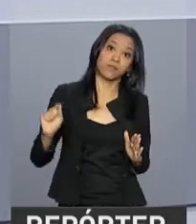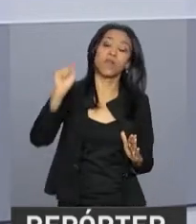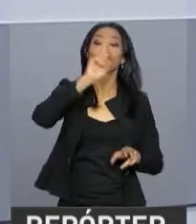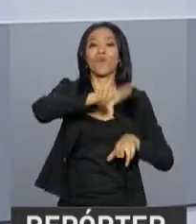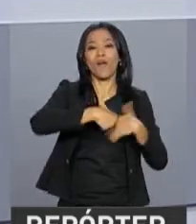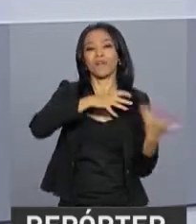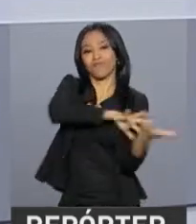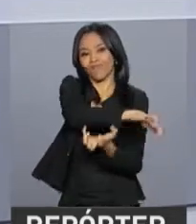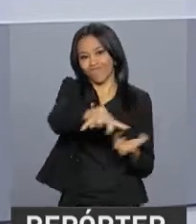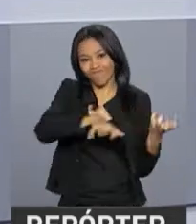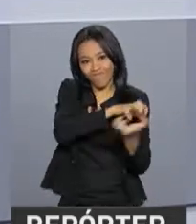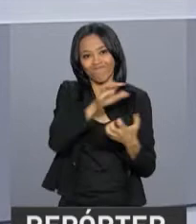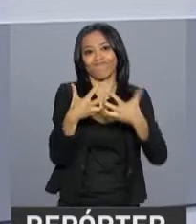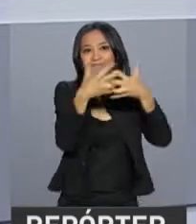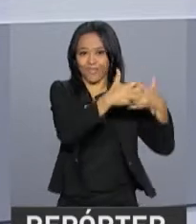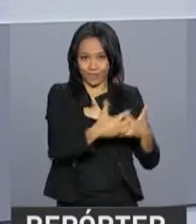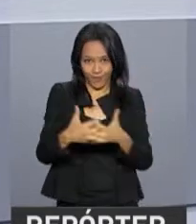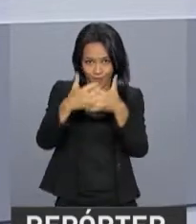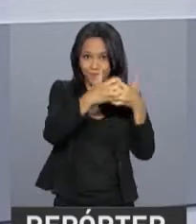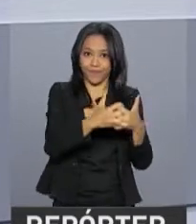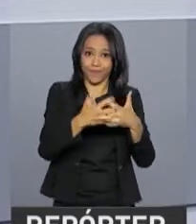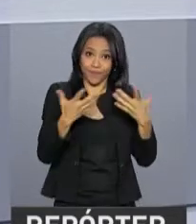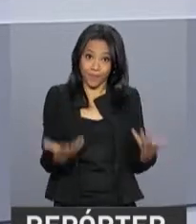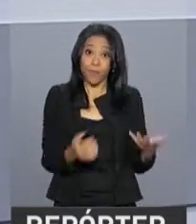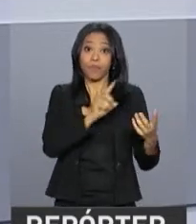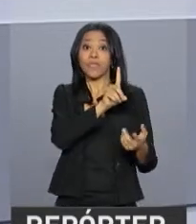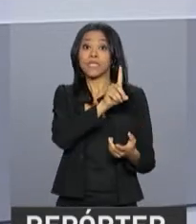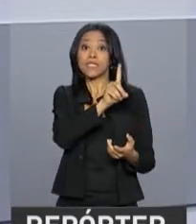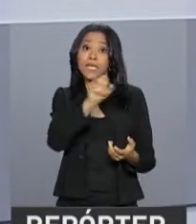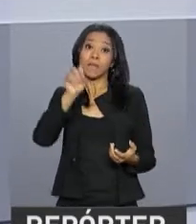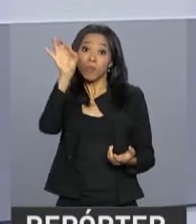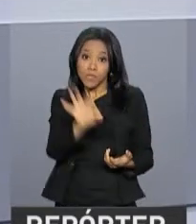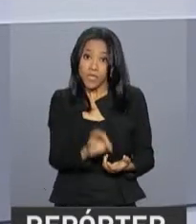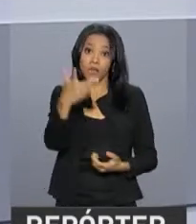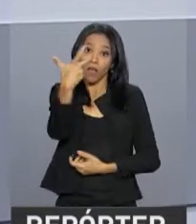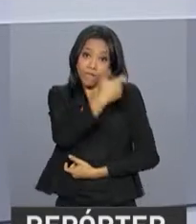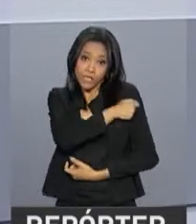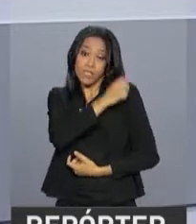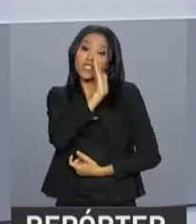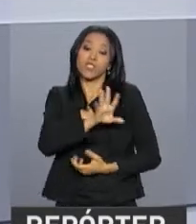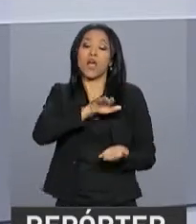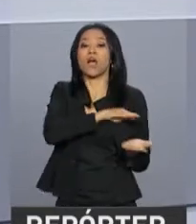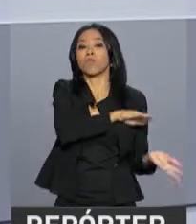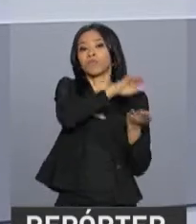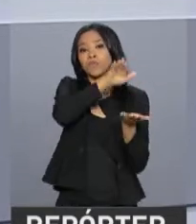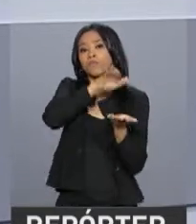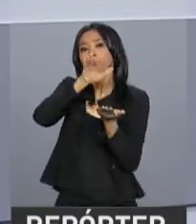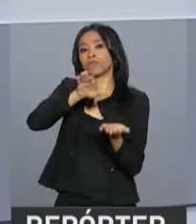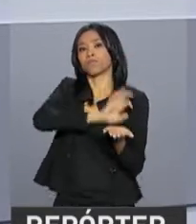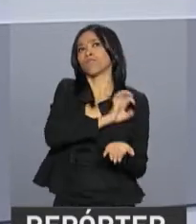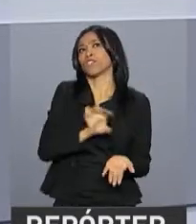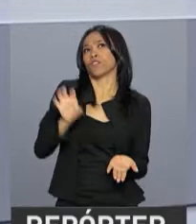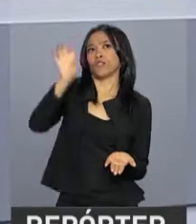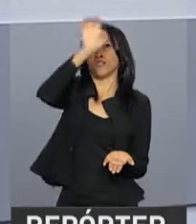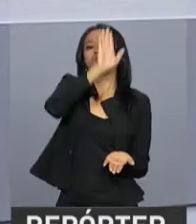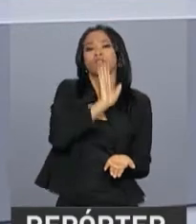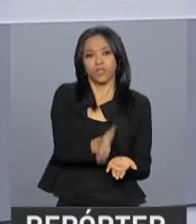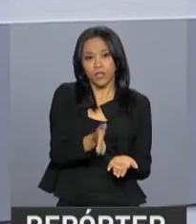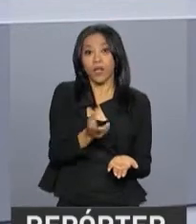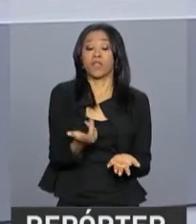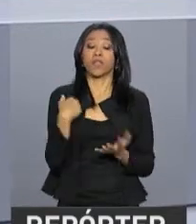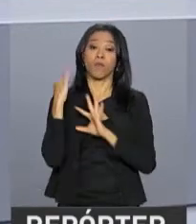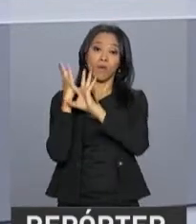função da paralisação dos caminhoneiros 100% das doses da vacina já foram distribuídas aos estados segundo balanço do ministério